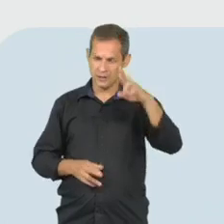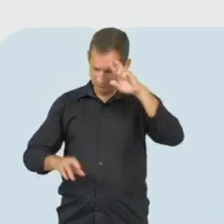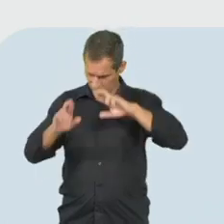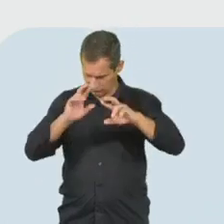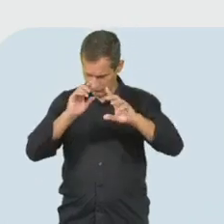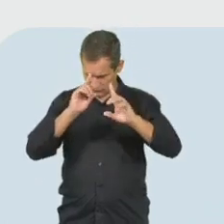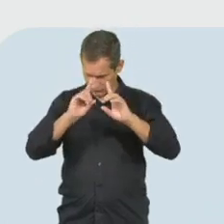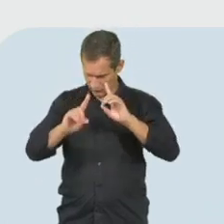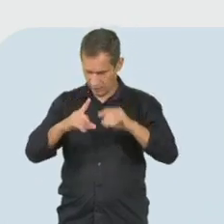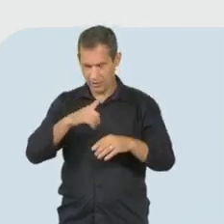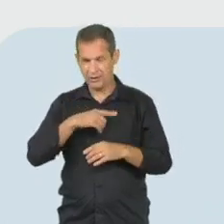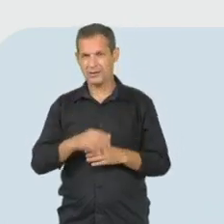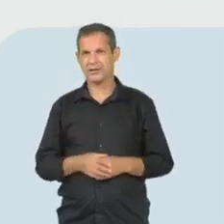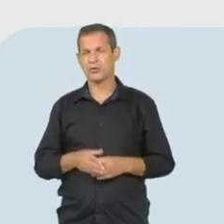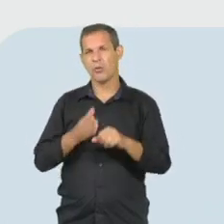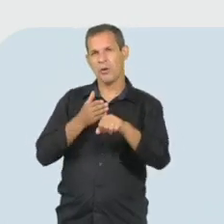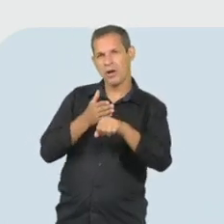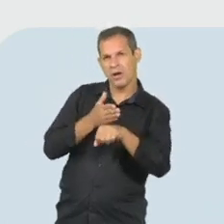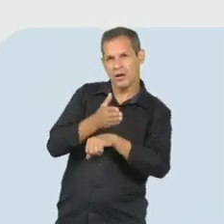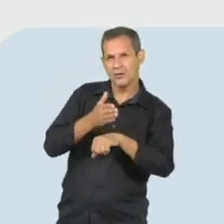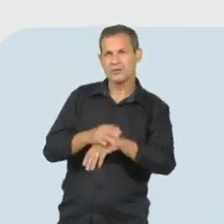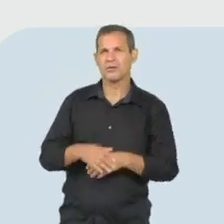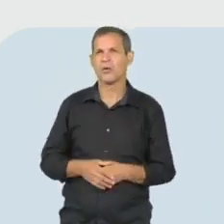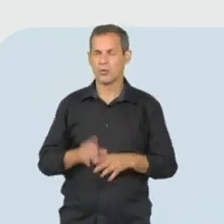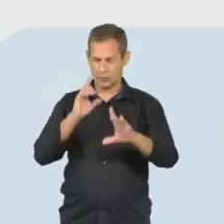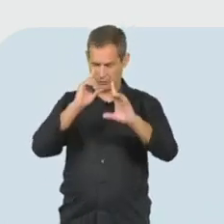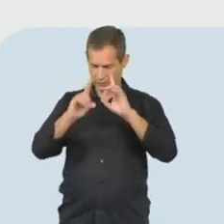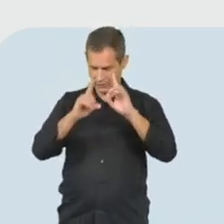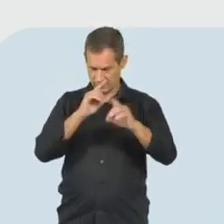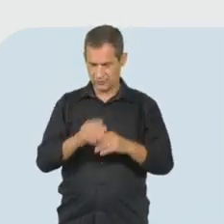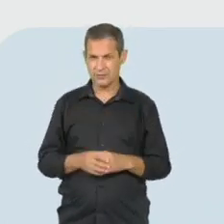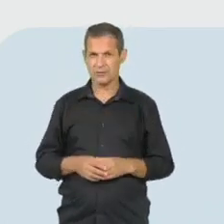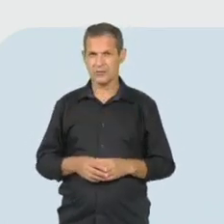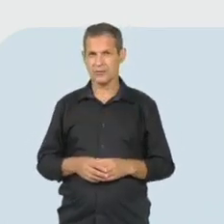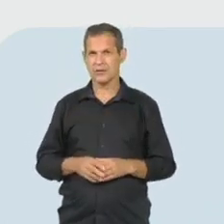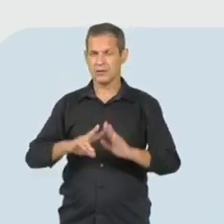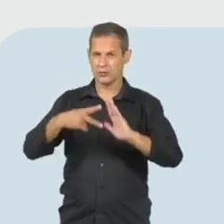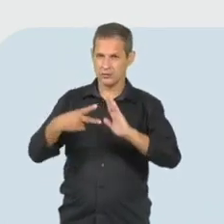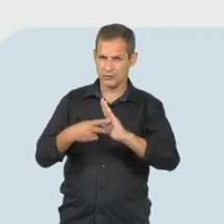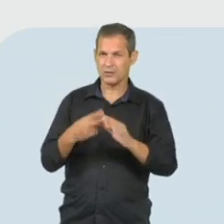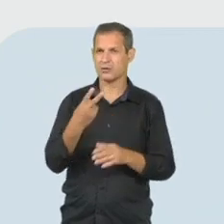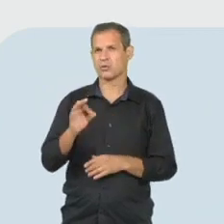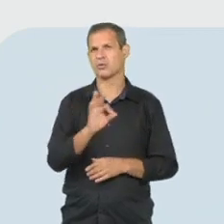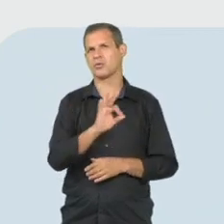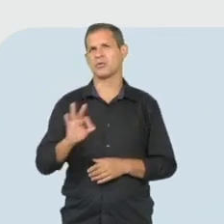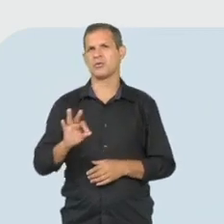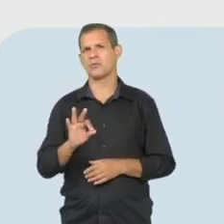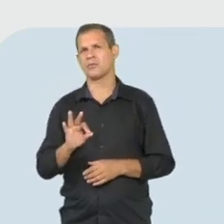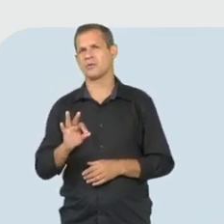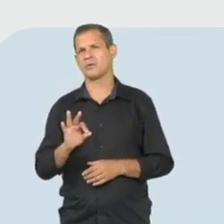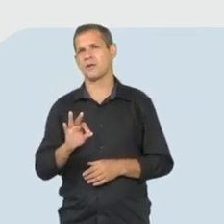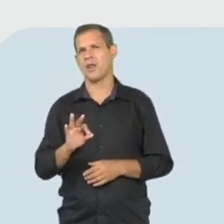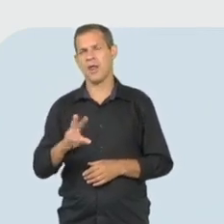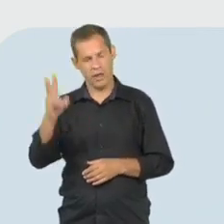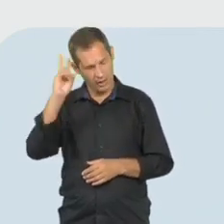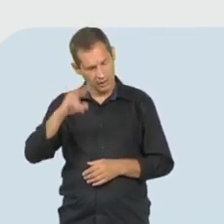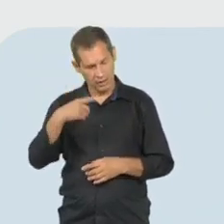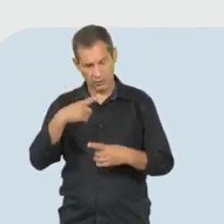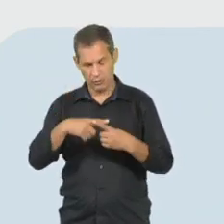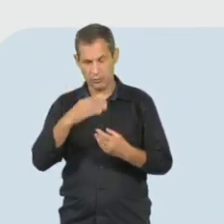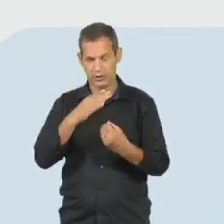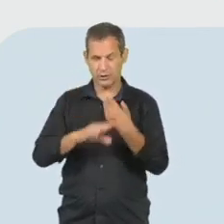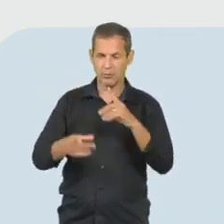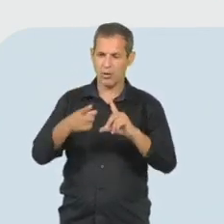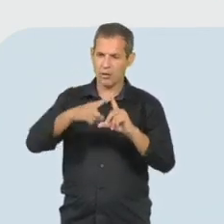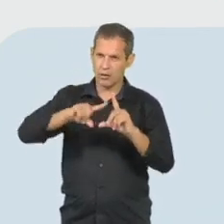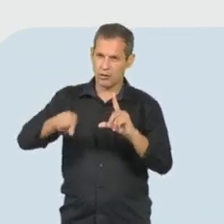dados, tendo os acessos aos dados, o nível de significância de 2%, lembra, por isso que a gente gerou a curva